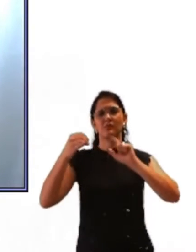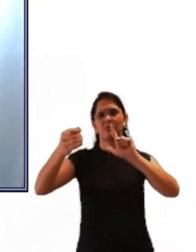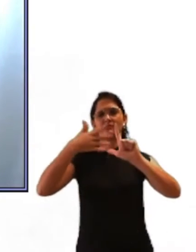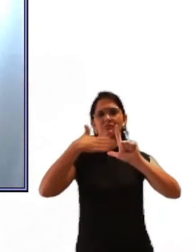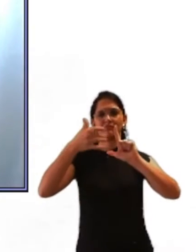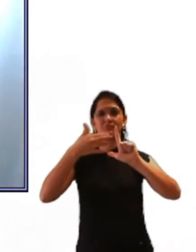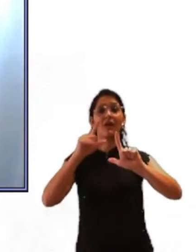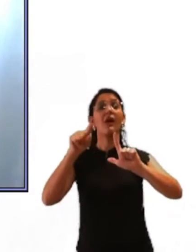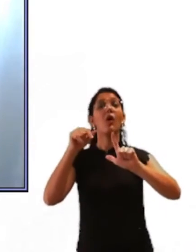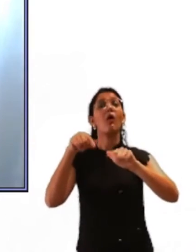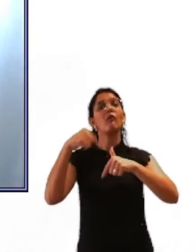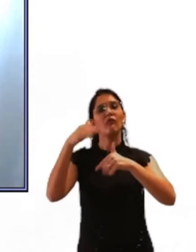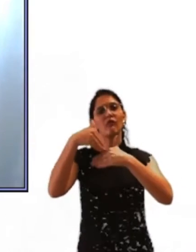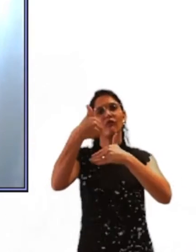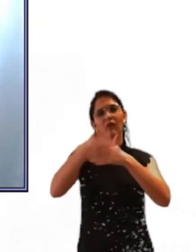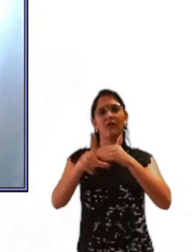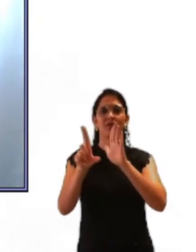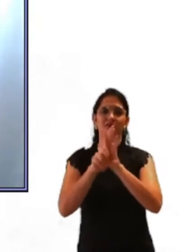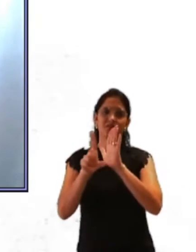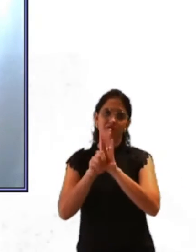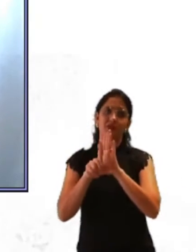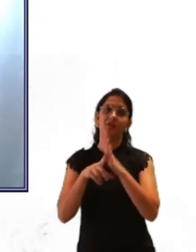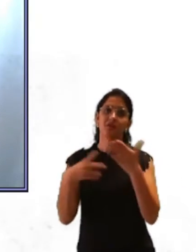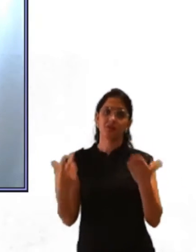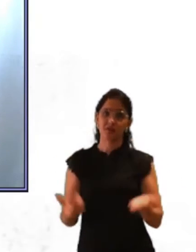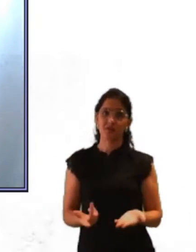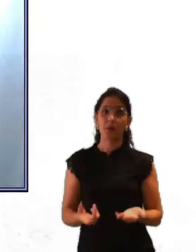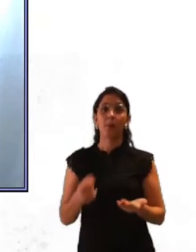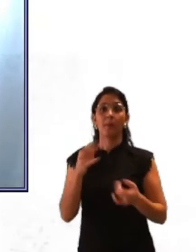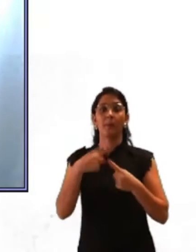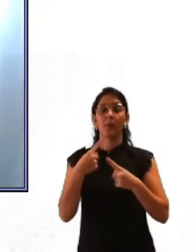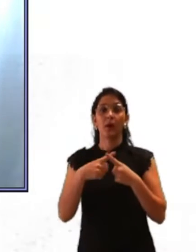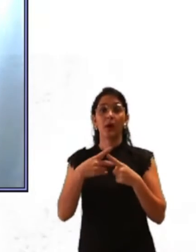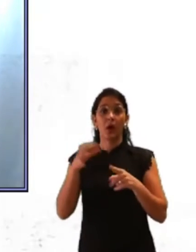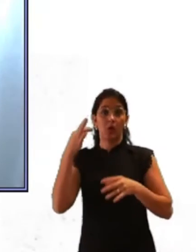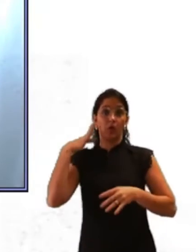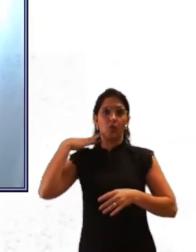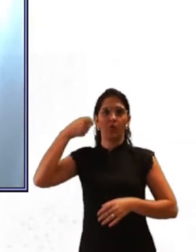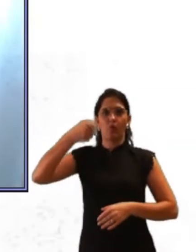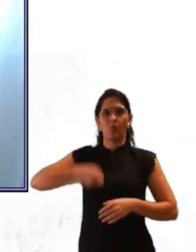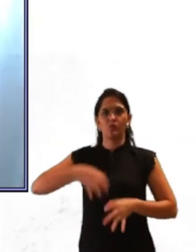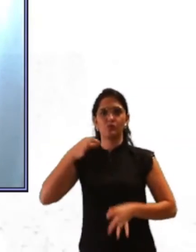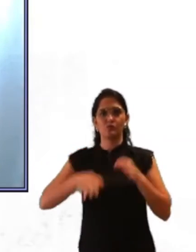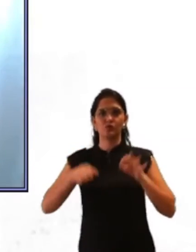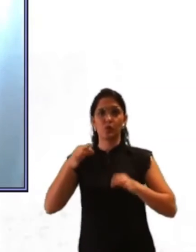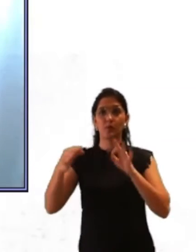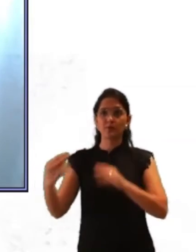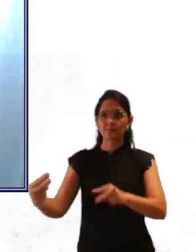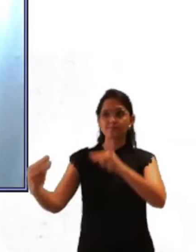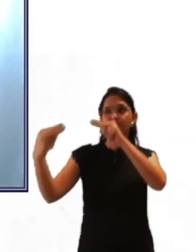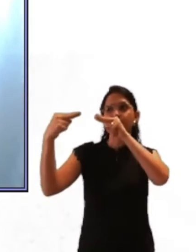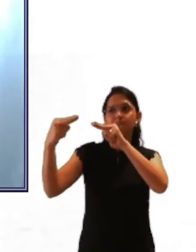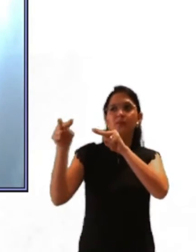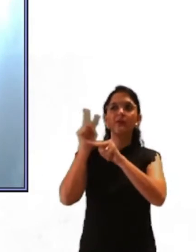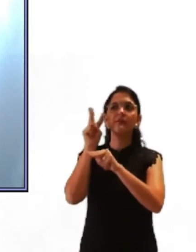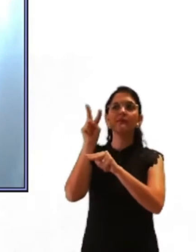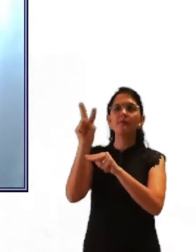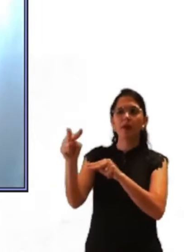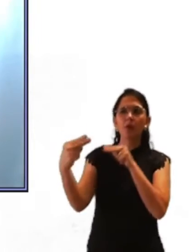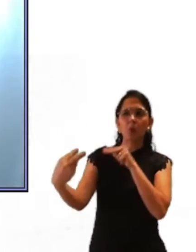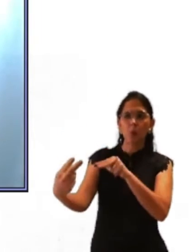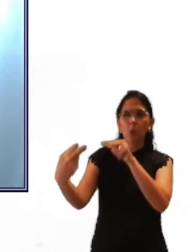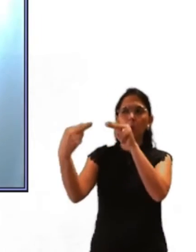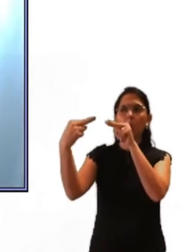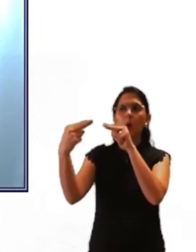comentário extrajurídico. O fato de o juiz não estar tendo contato ali próximo com a testemunha para verificar, olhar no olho